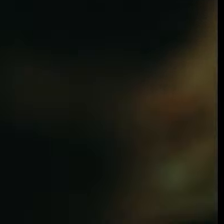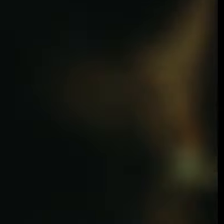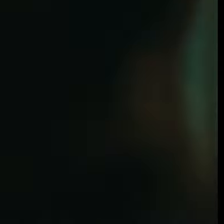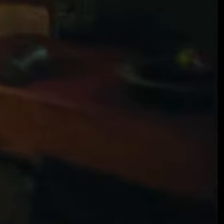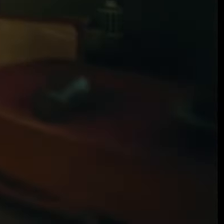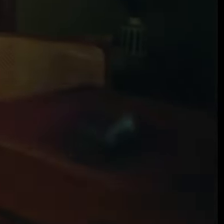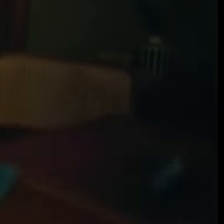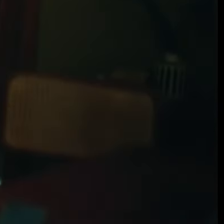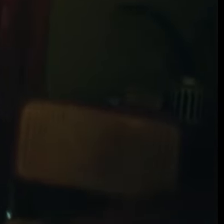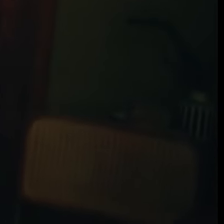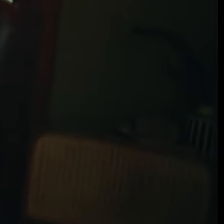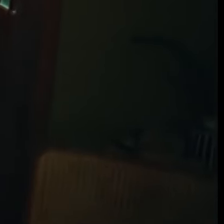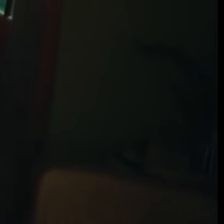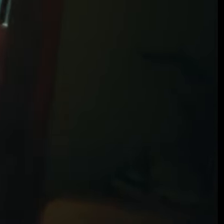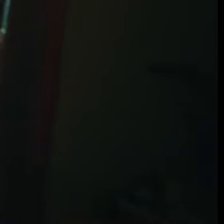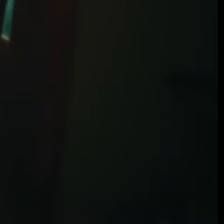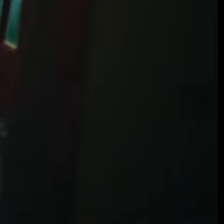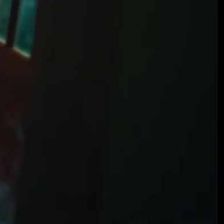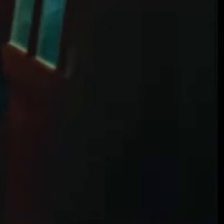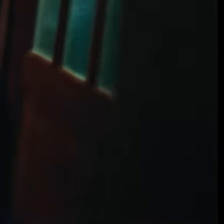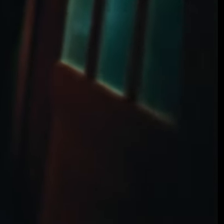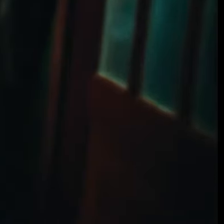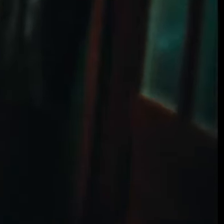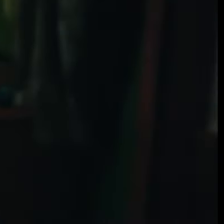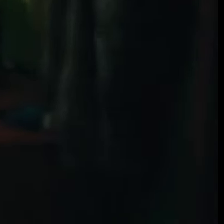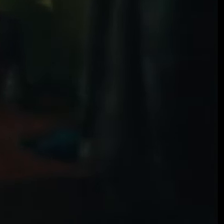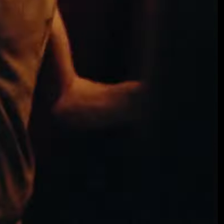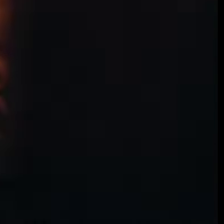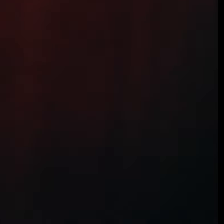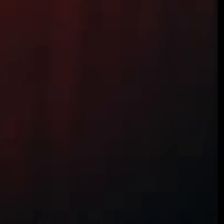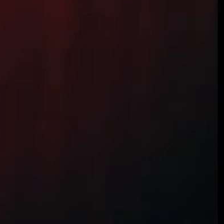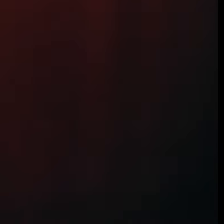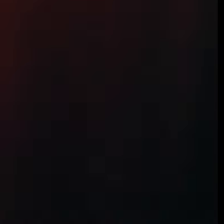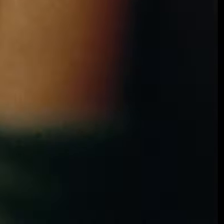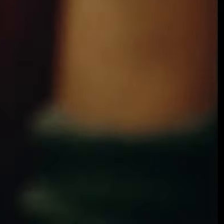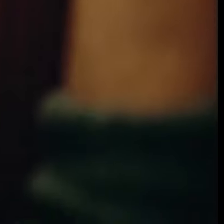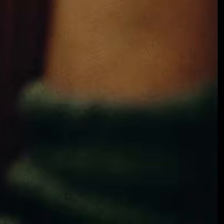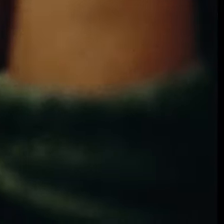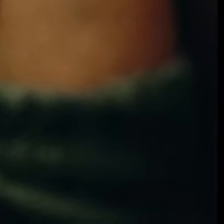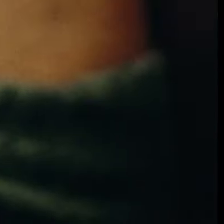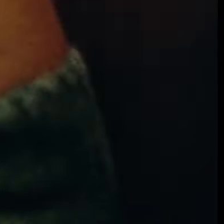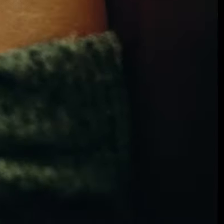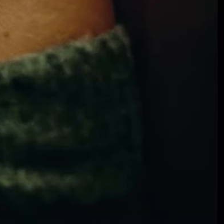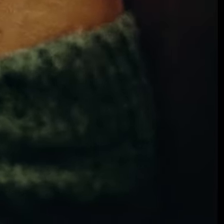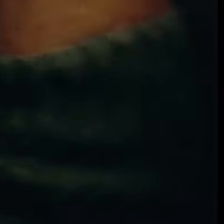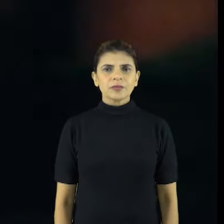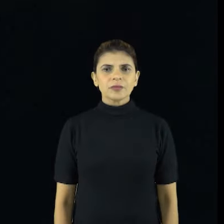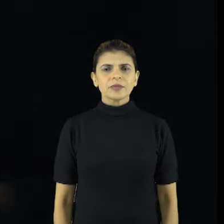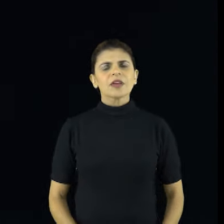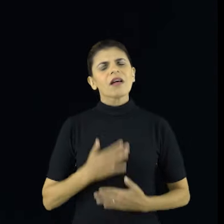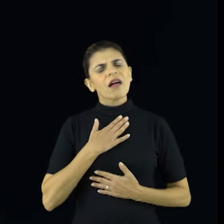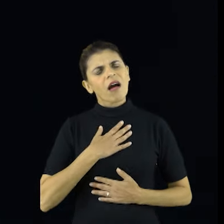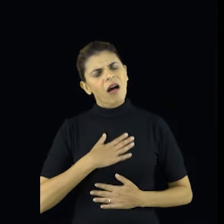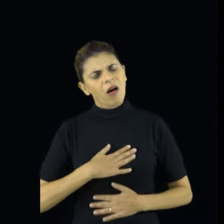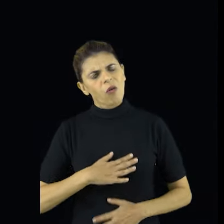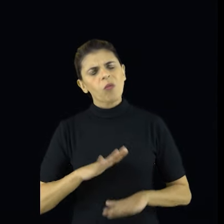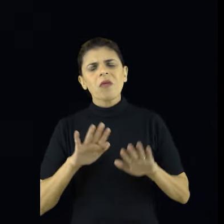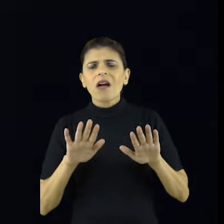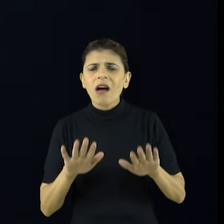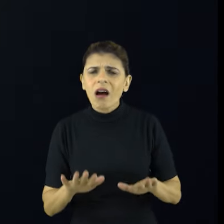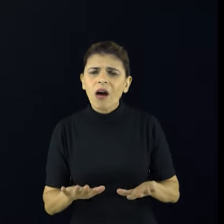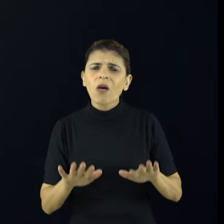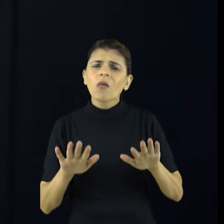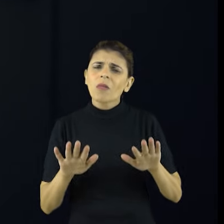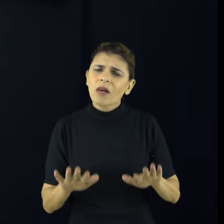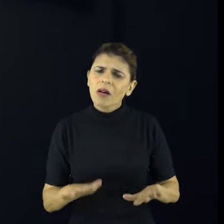inunda a janela da casa. O jovem bate a porta do quarto e a mãe chora desolada. Nas lembranças, ela anina o